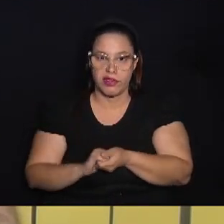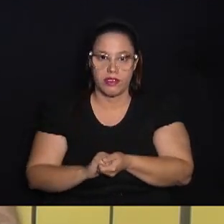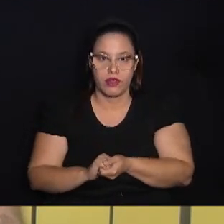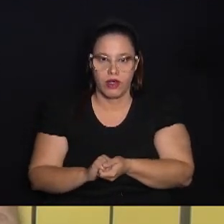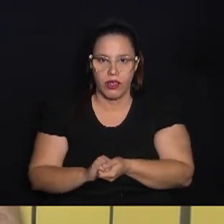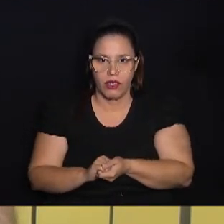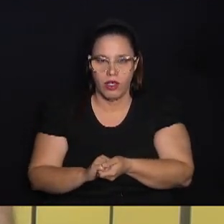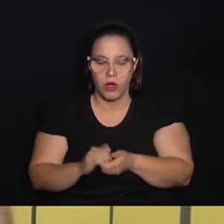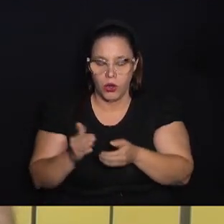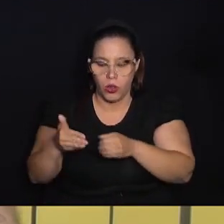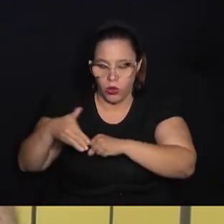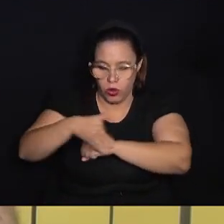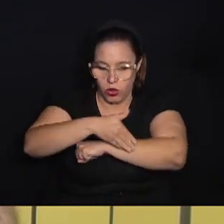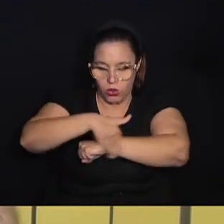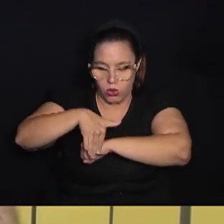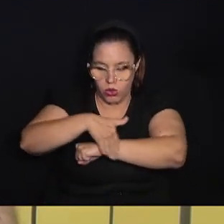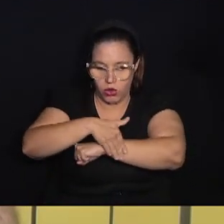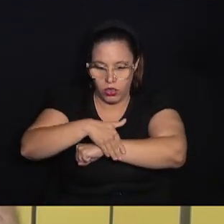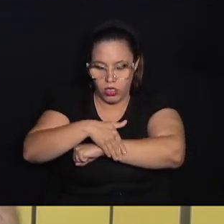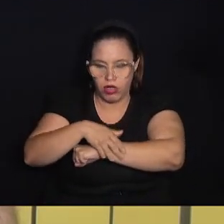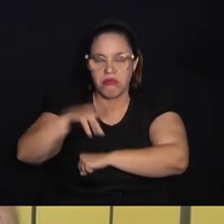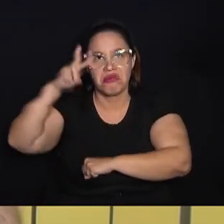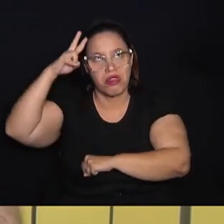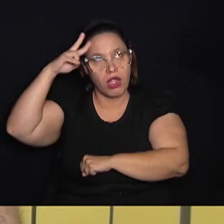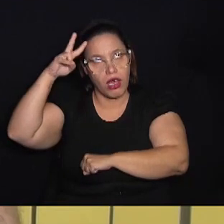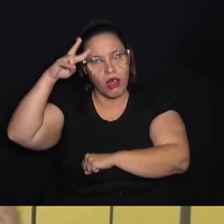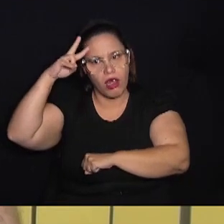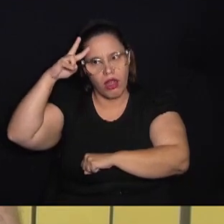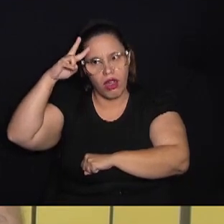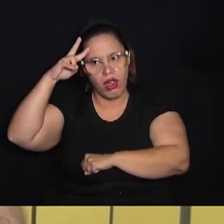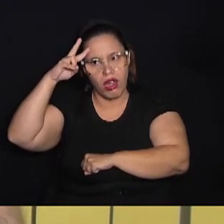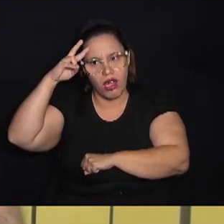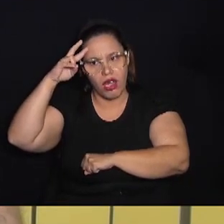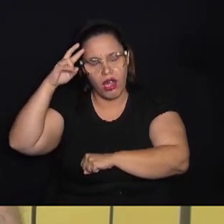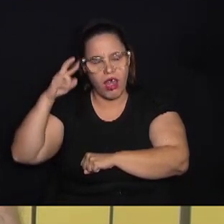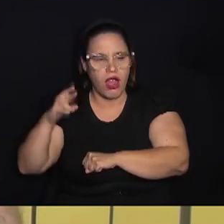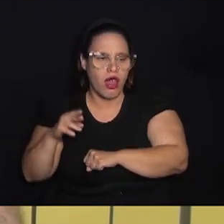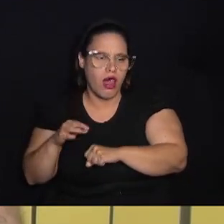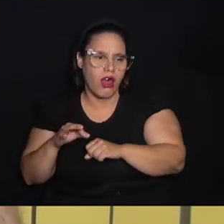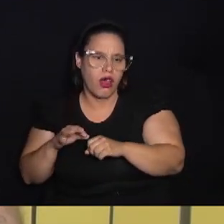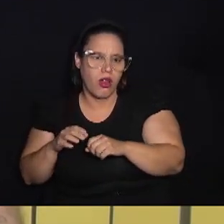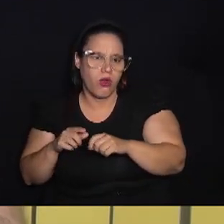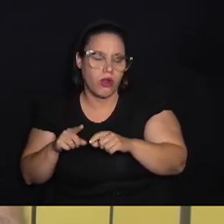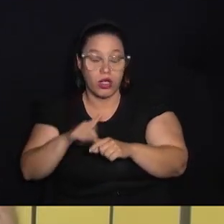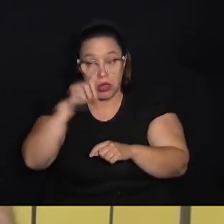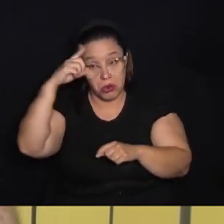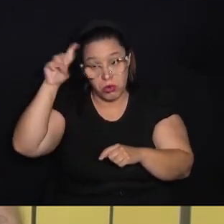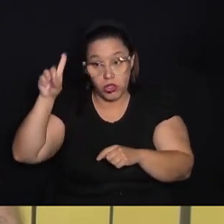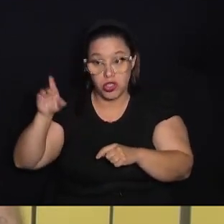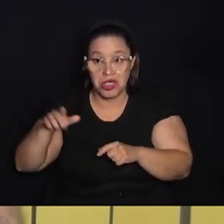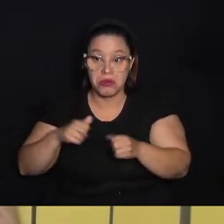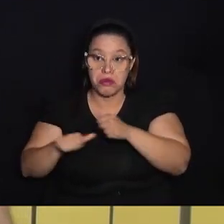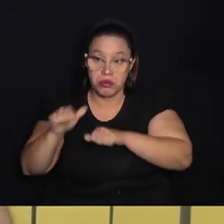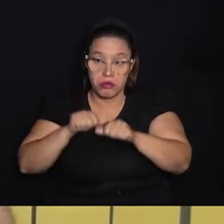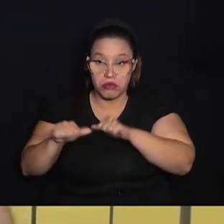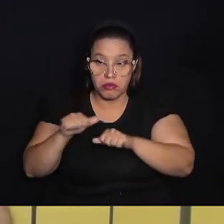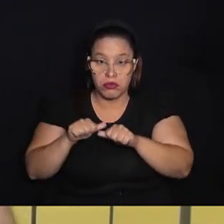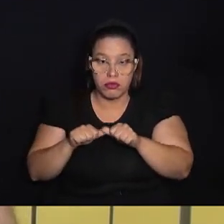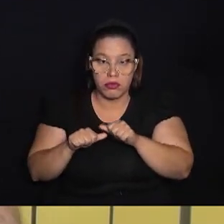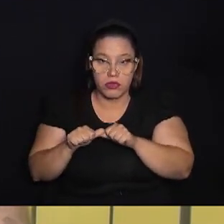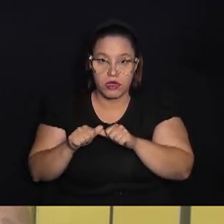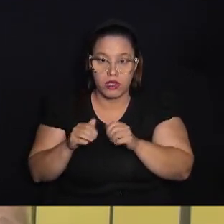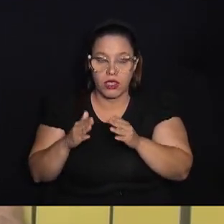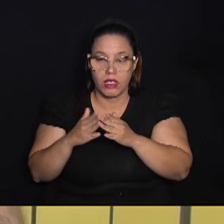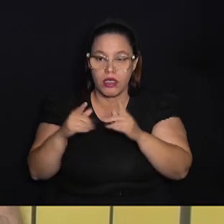Passa numa rua que você sabe que tem uma história o seu cotidiano muda você passa você passa na frente do bom cemitério é